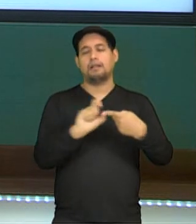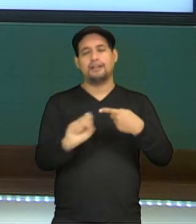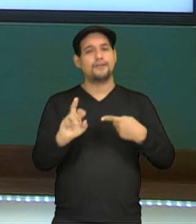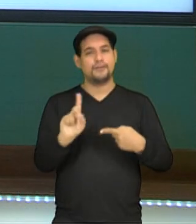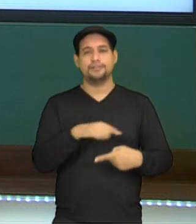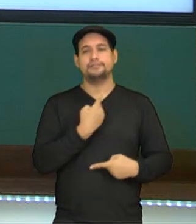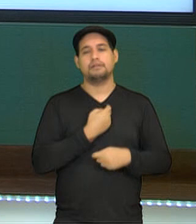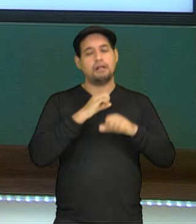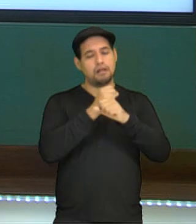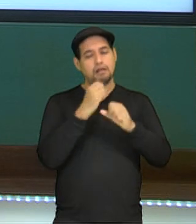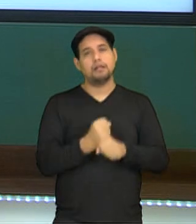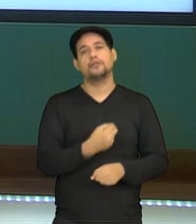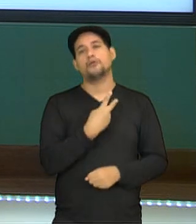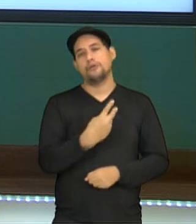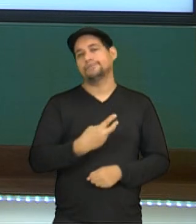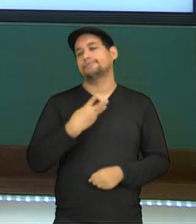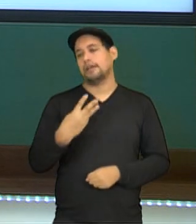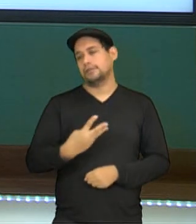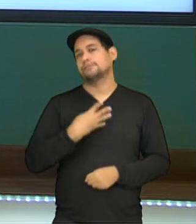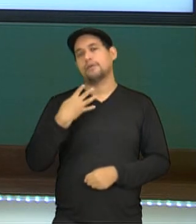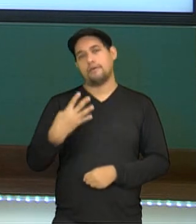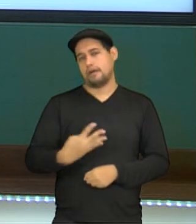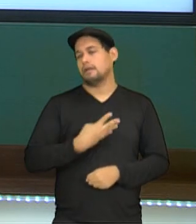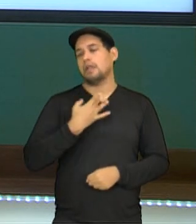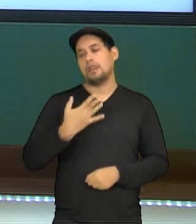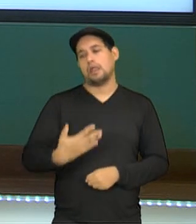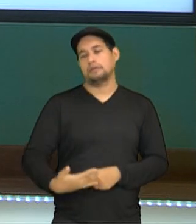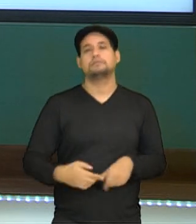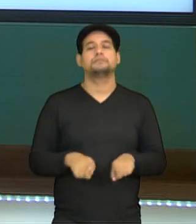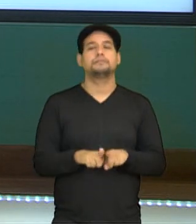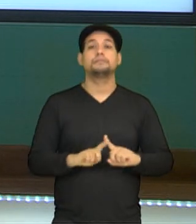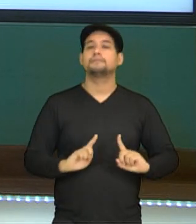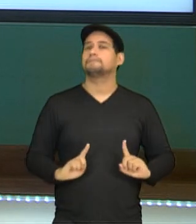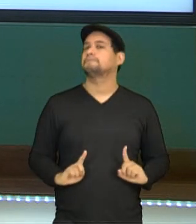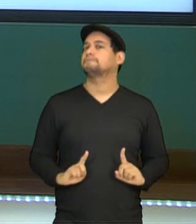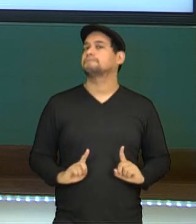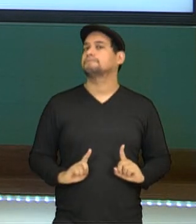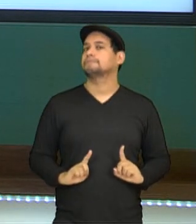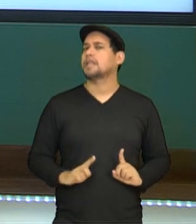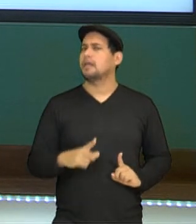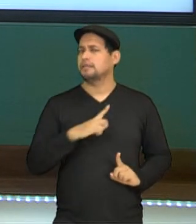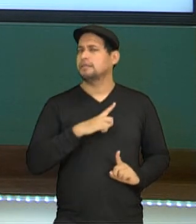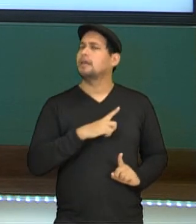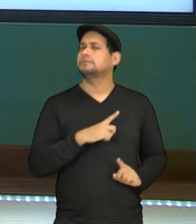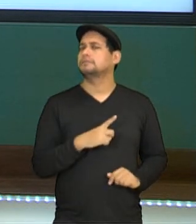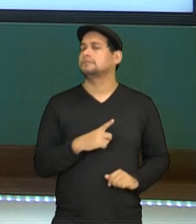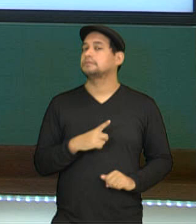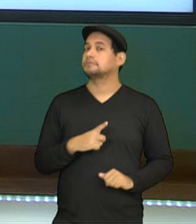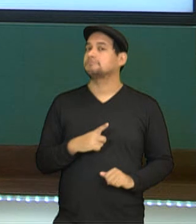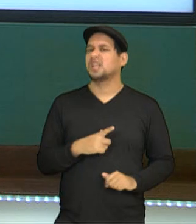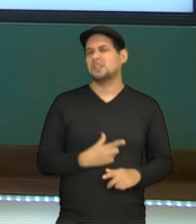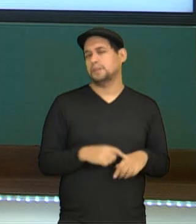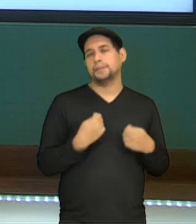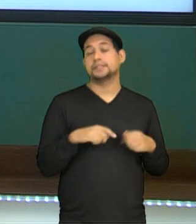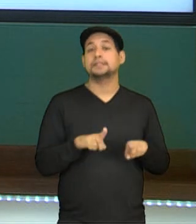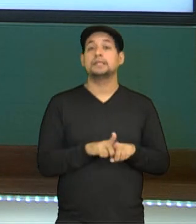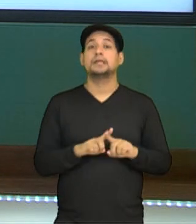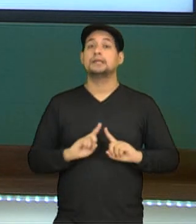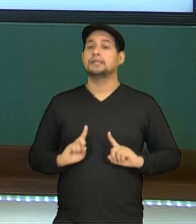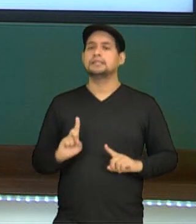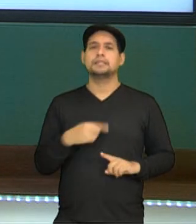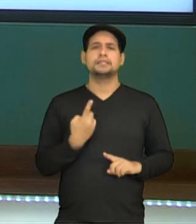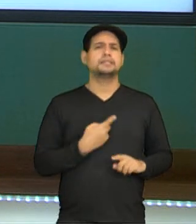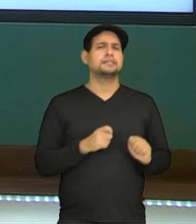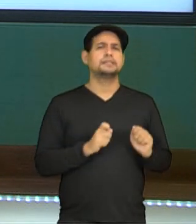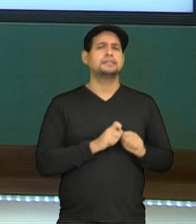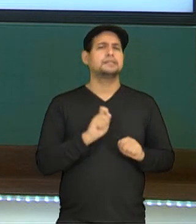gente vai multiplicando por 2, por 3, por 4 e assim, vamos? Será que tem? Olha só, sem precisar, né? Aí a gente